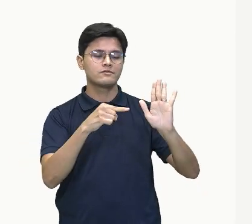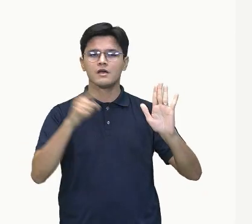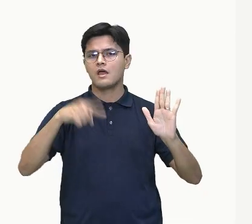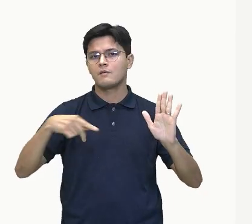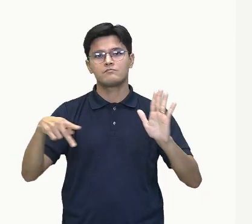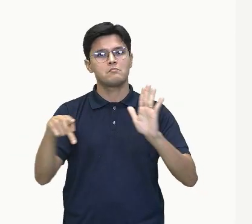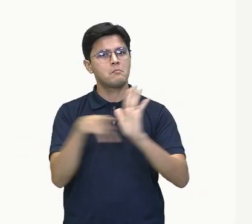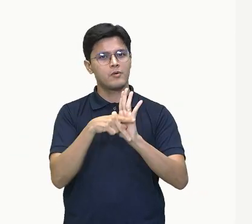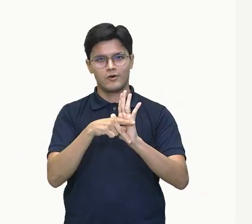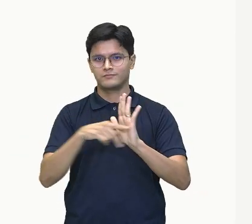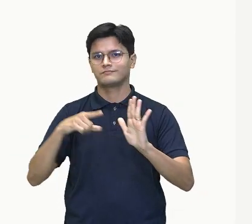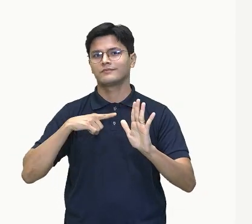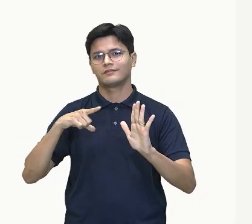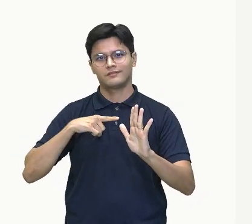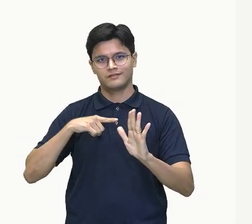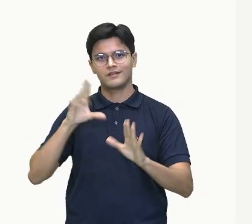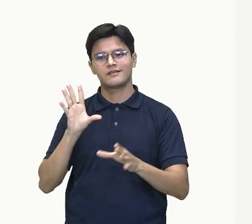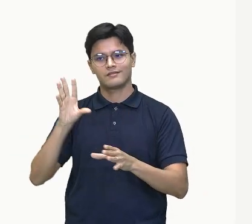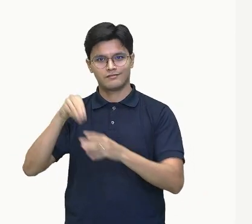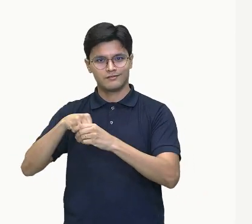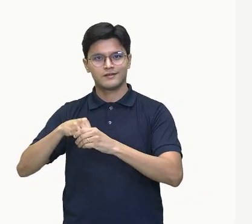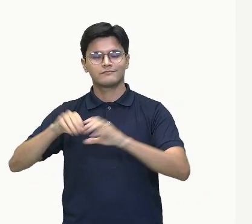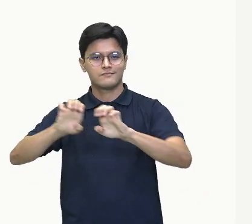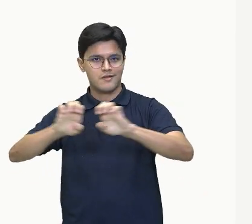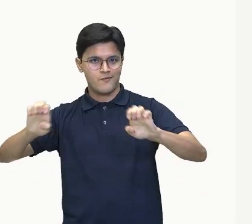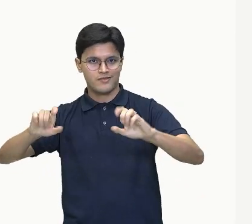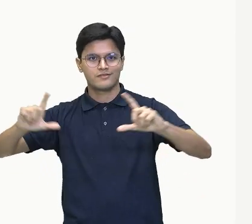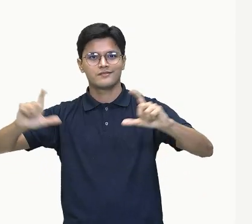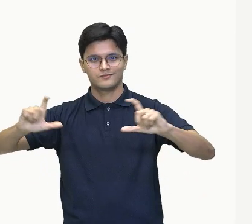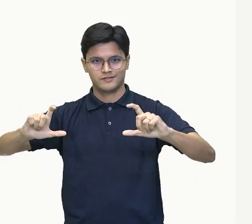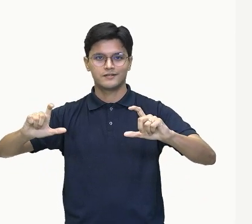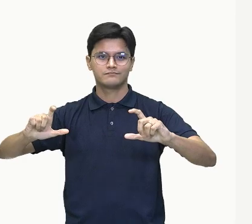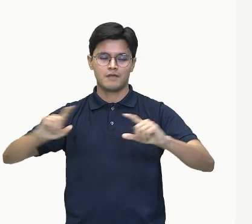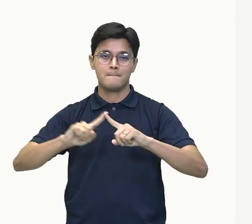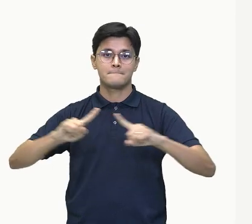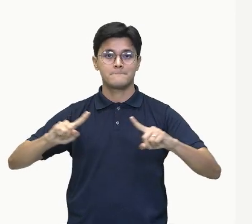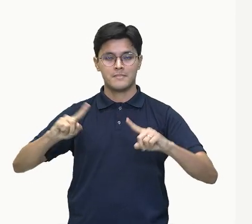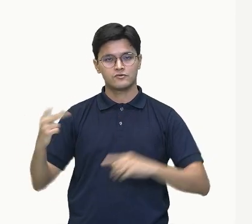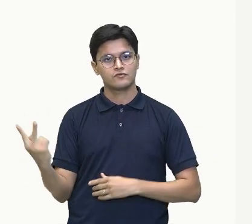bom? O valor do nosso 4, ele é positivo,